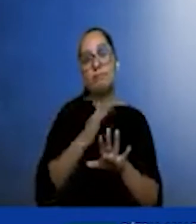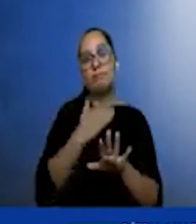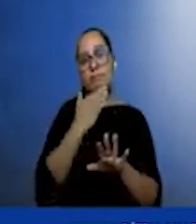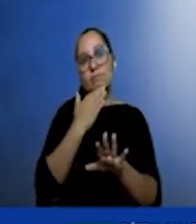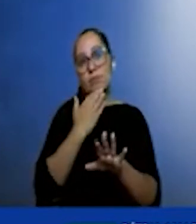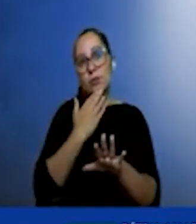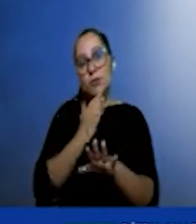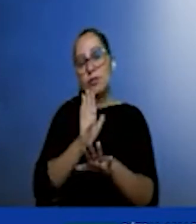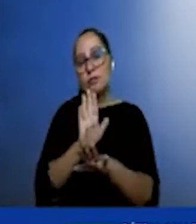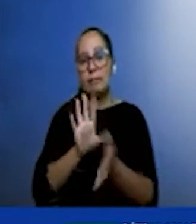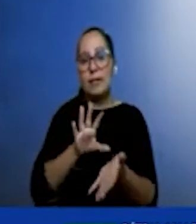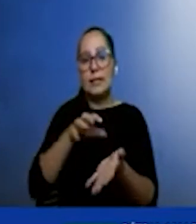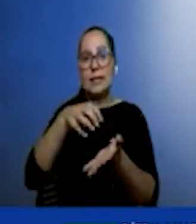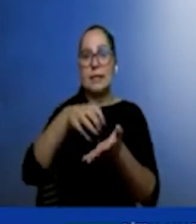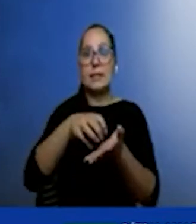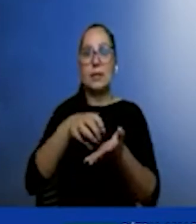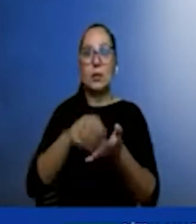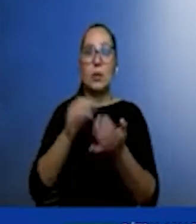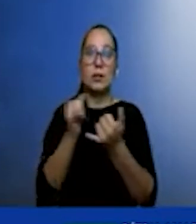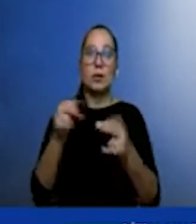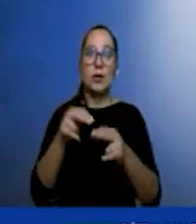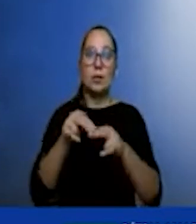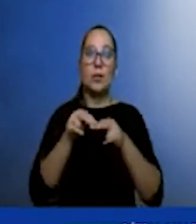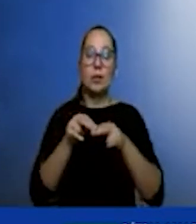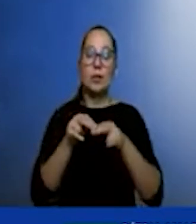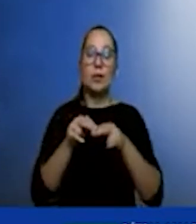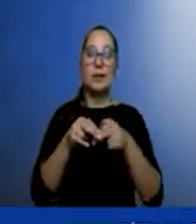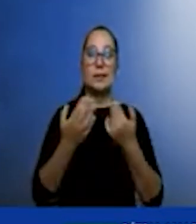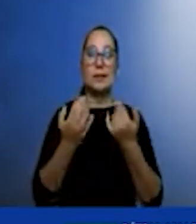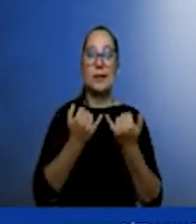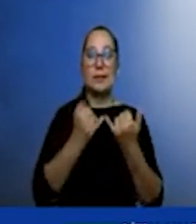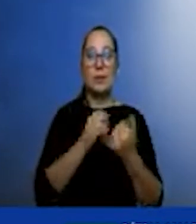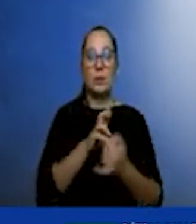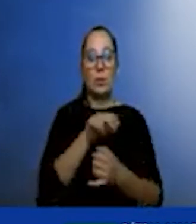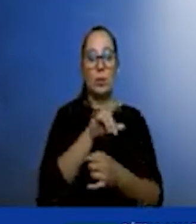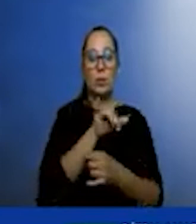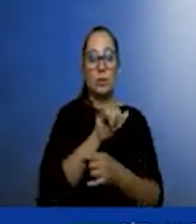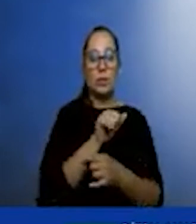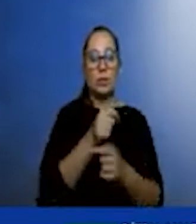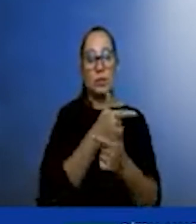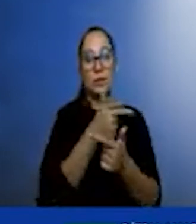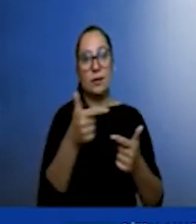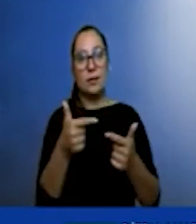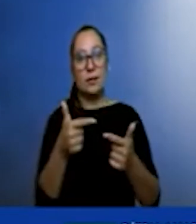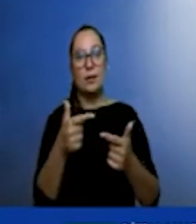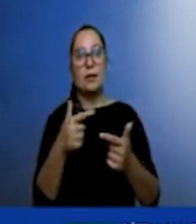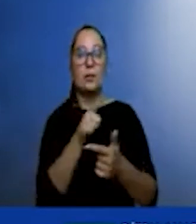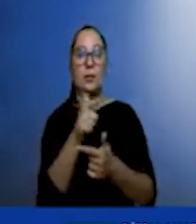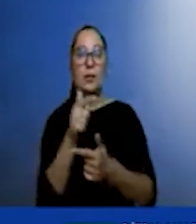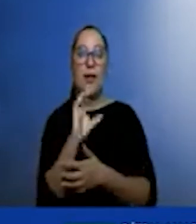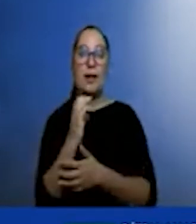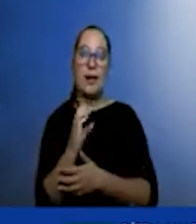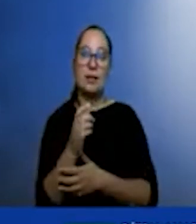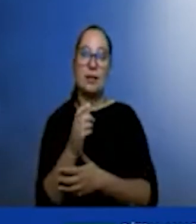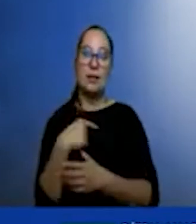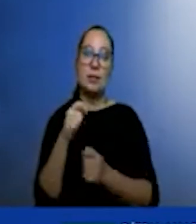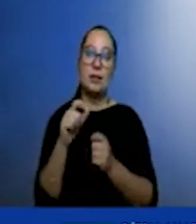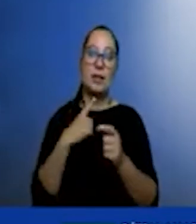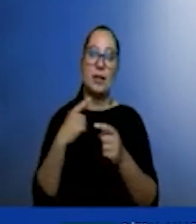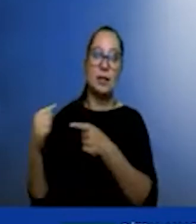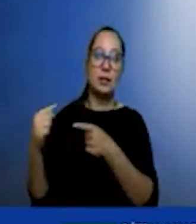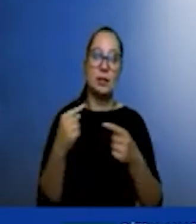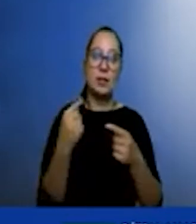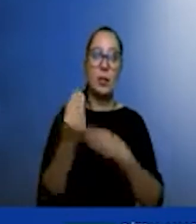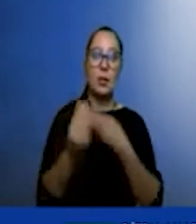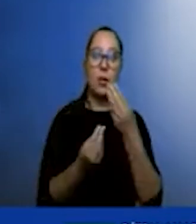Né, exatamente por causa dessa pré-definição de que as usinas no grid não gerarem crédito. Então, acho que a gente vai ter que ter uma discussão de como é que a gente vai,